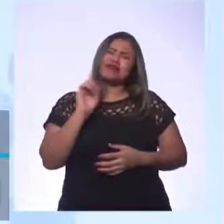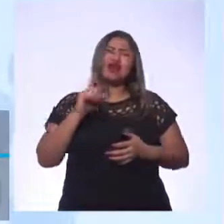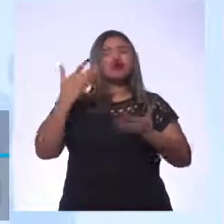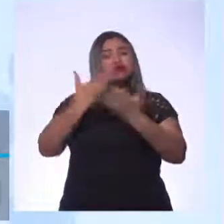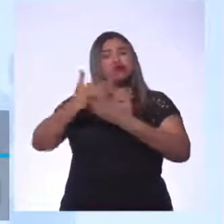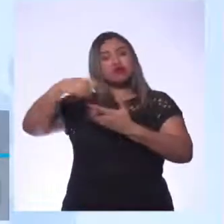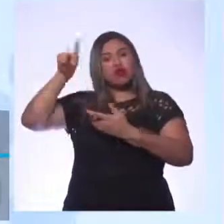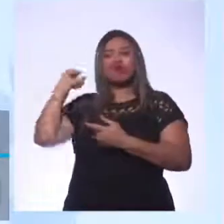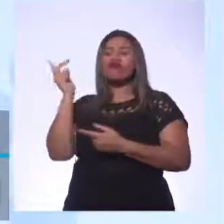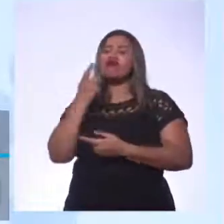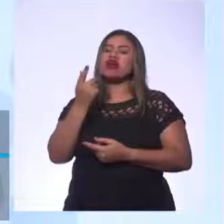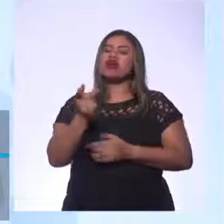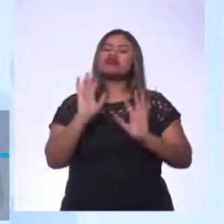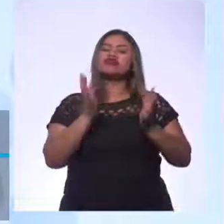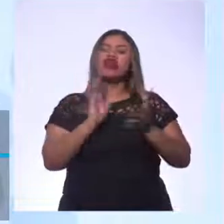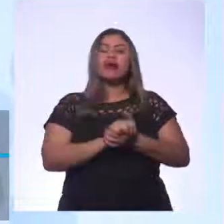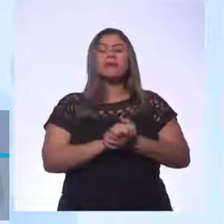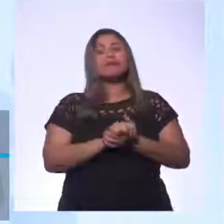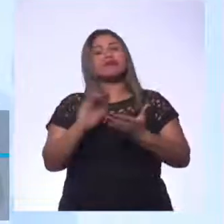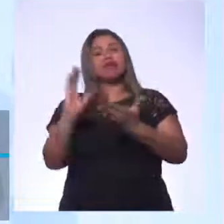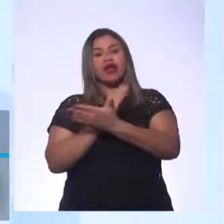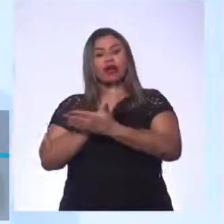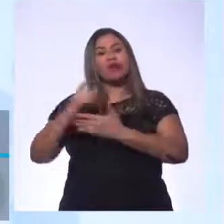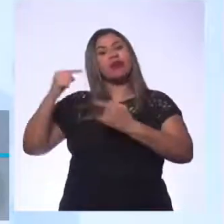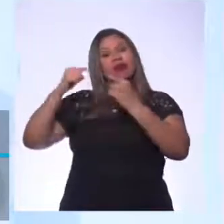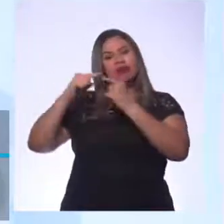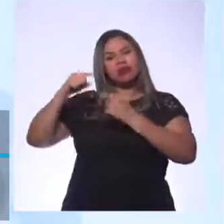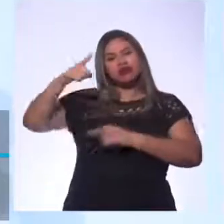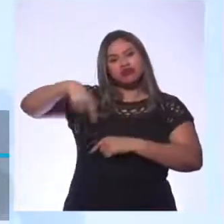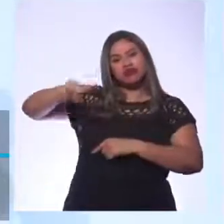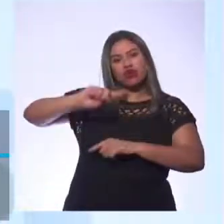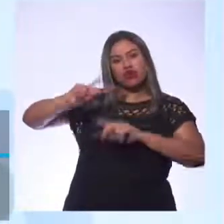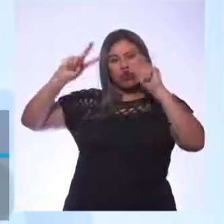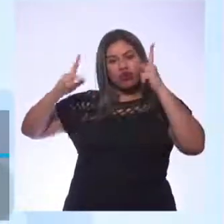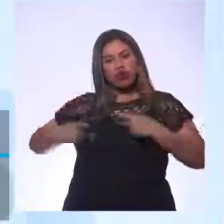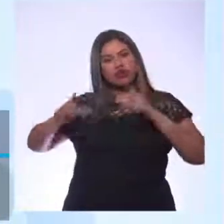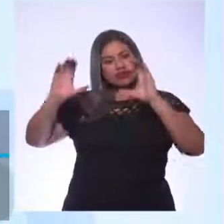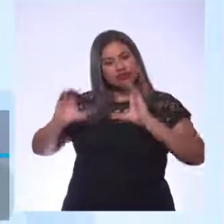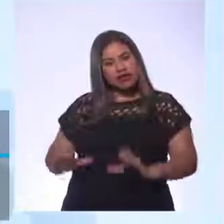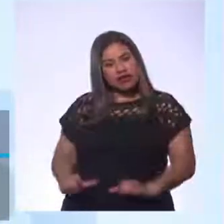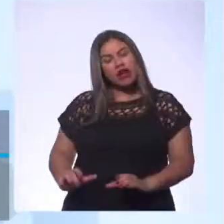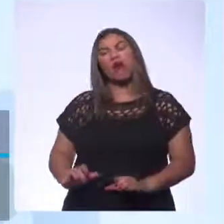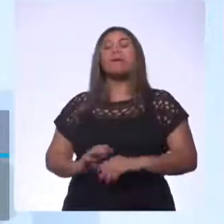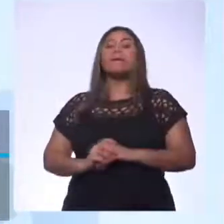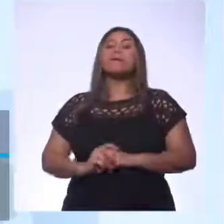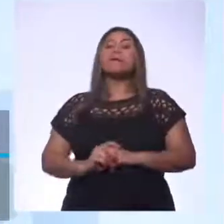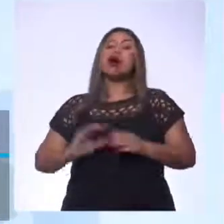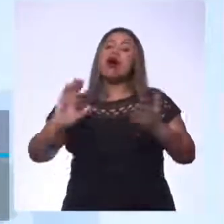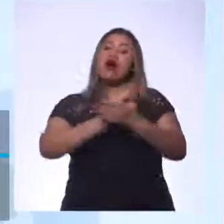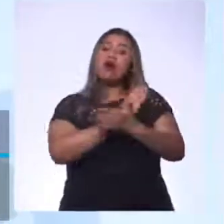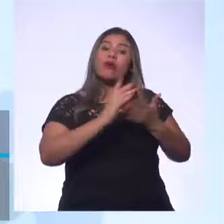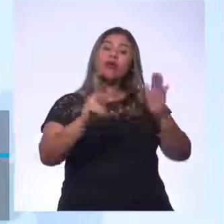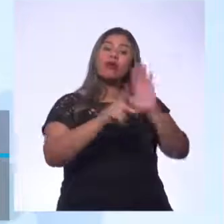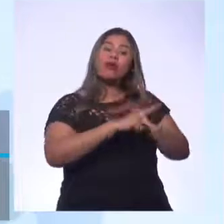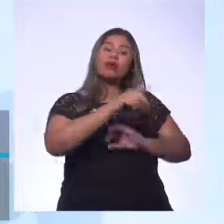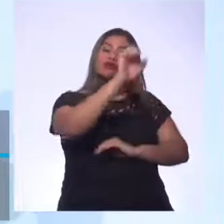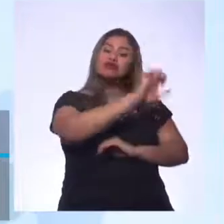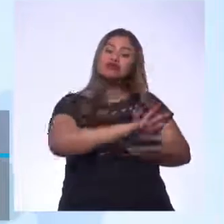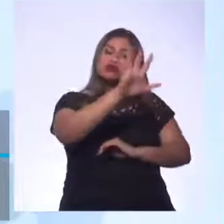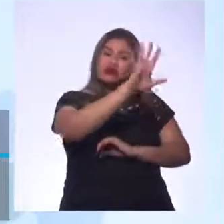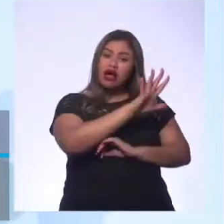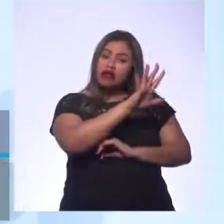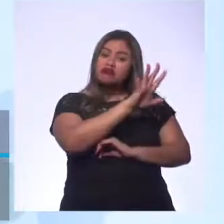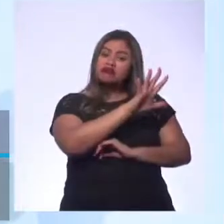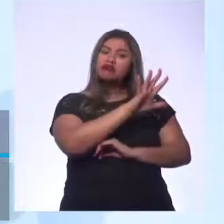falei, tem obrigações que são nossas, como cidadãos, tem obrigações que são do Estado,